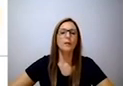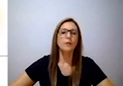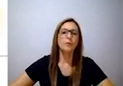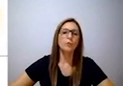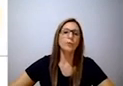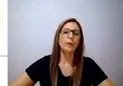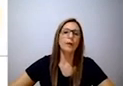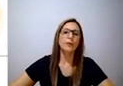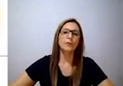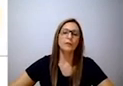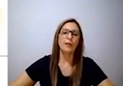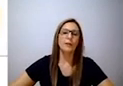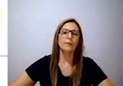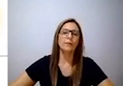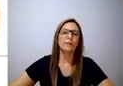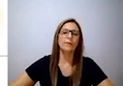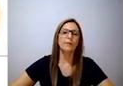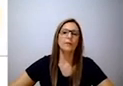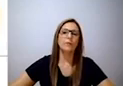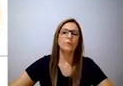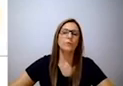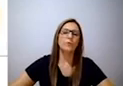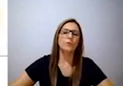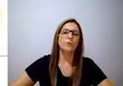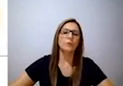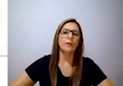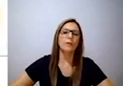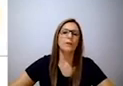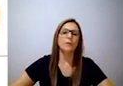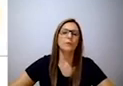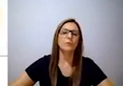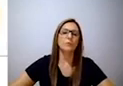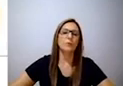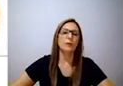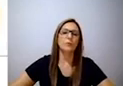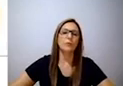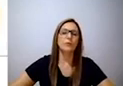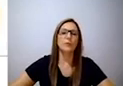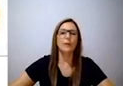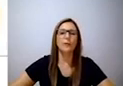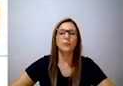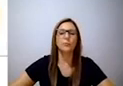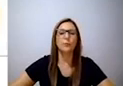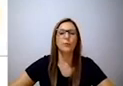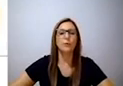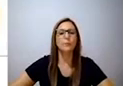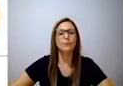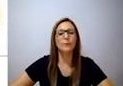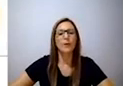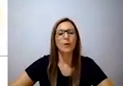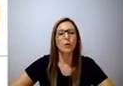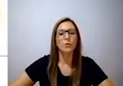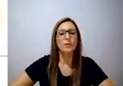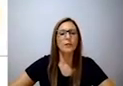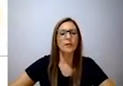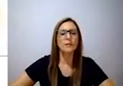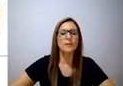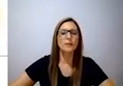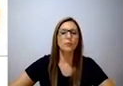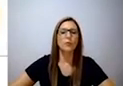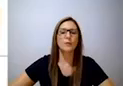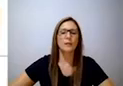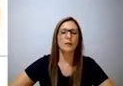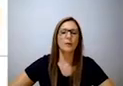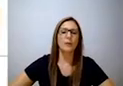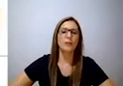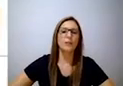e dor no baixo ventre, né? Que seria uns 3 dedos, 4 dedos abaixo do umbigo. Os sinais e sintomas